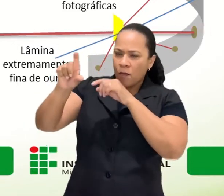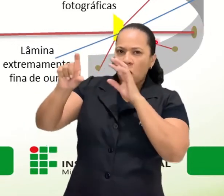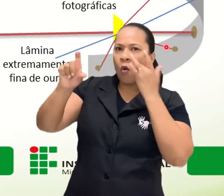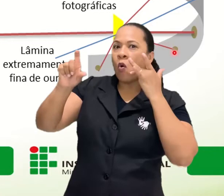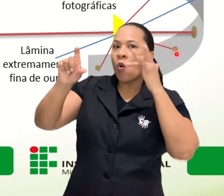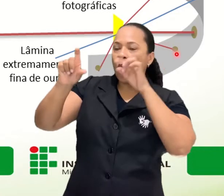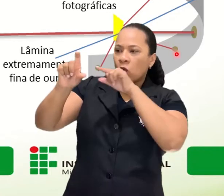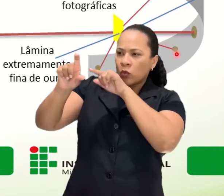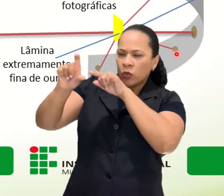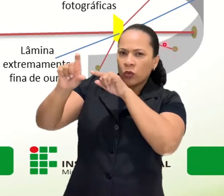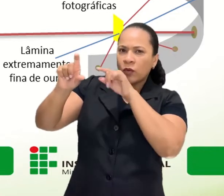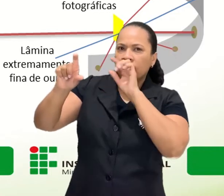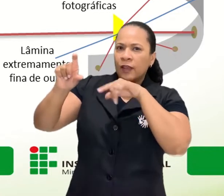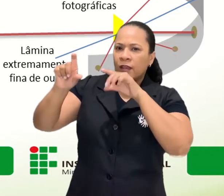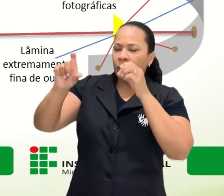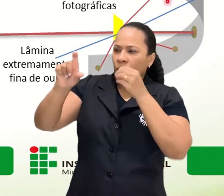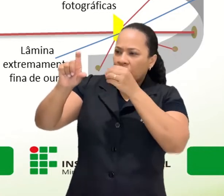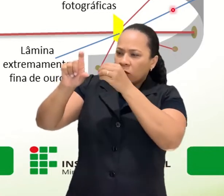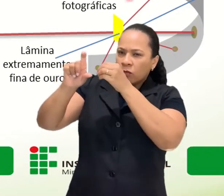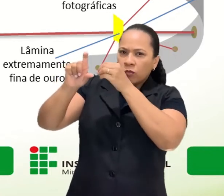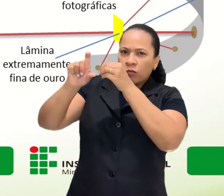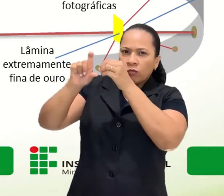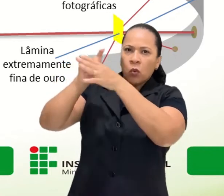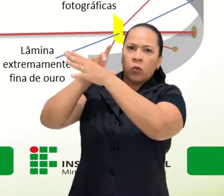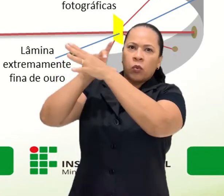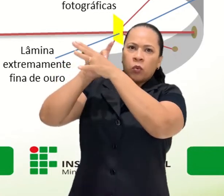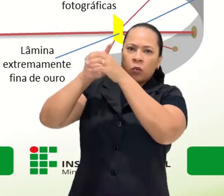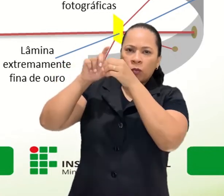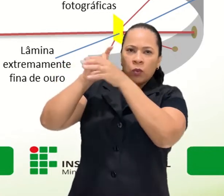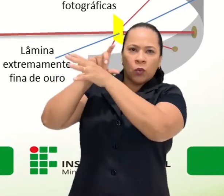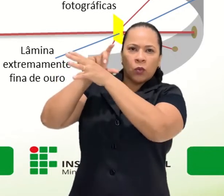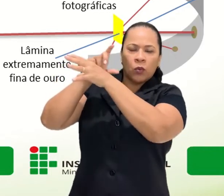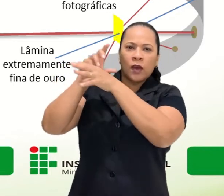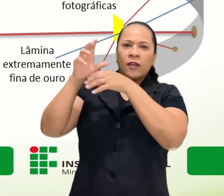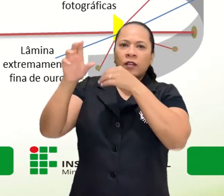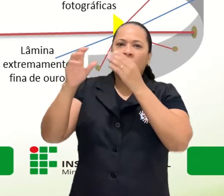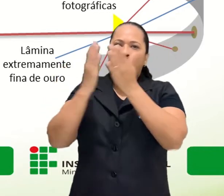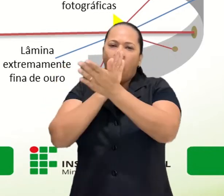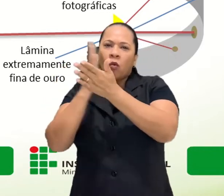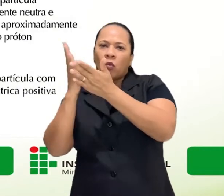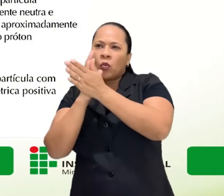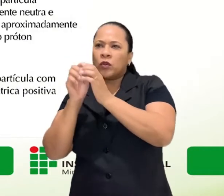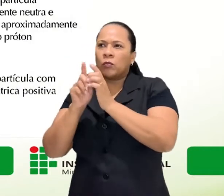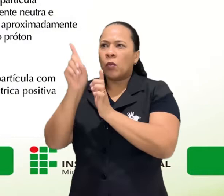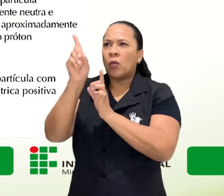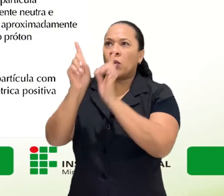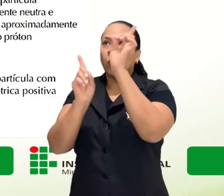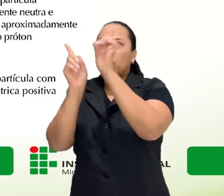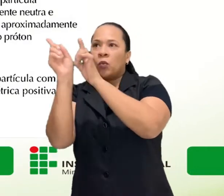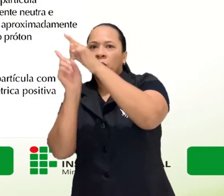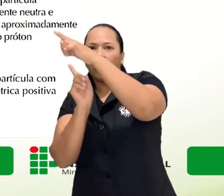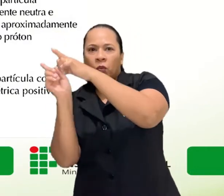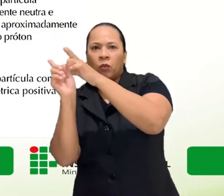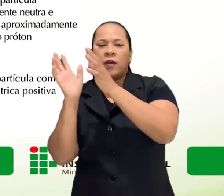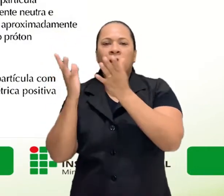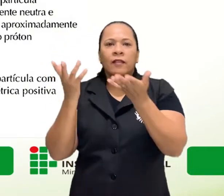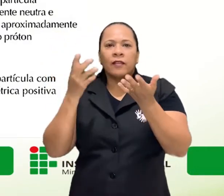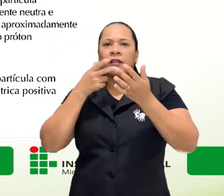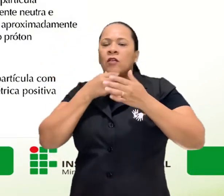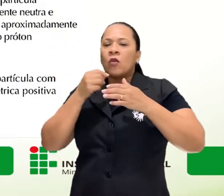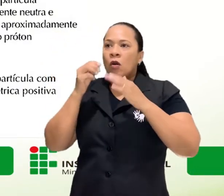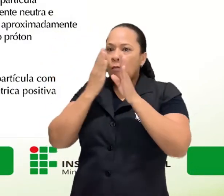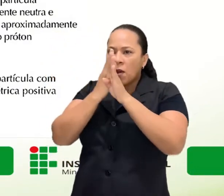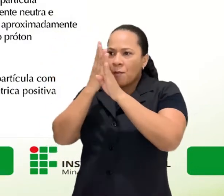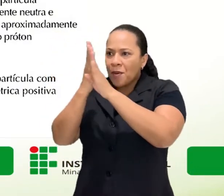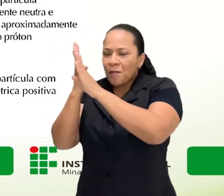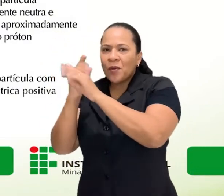grandes desvios. E com esses resultados, ele concluiu que o átomo